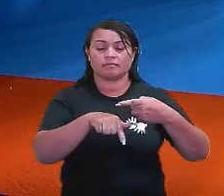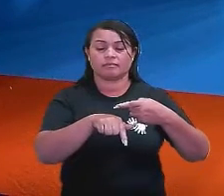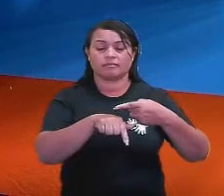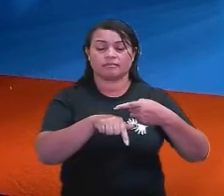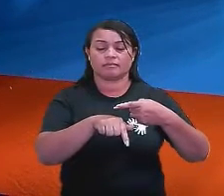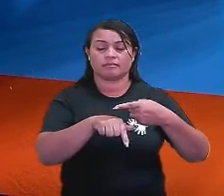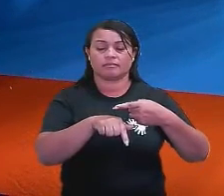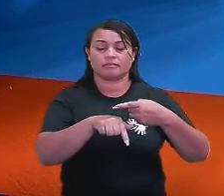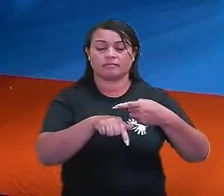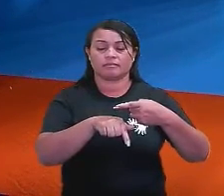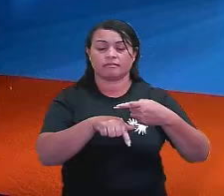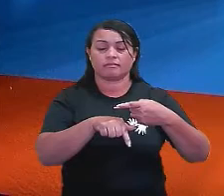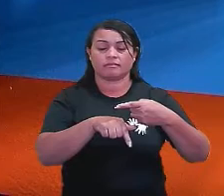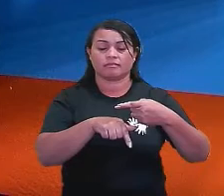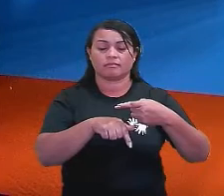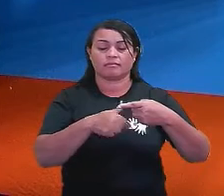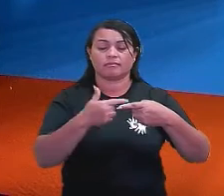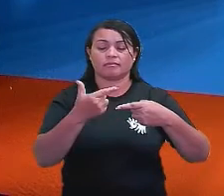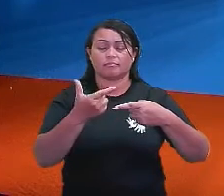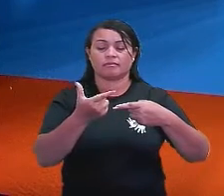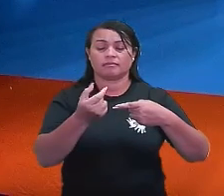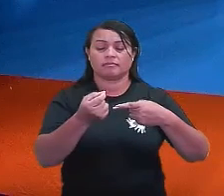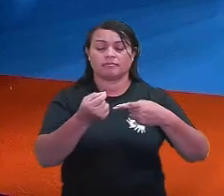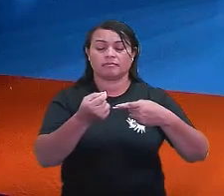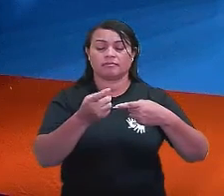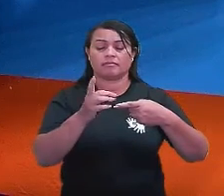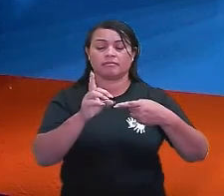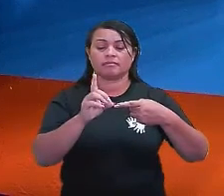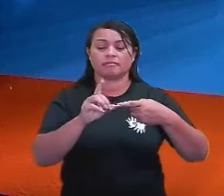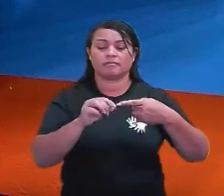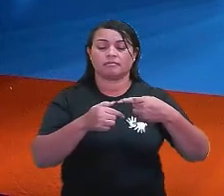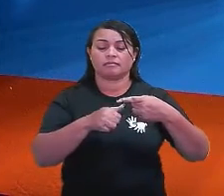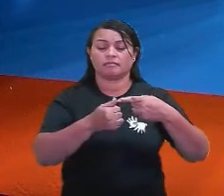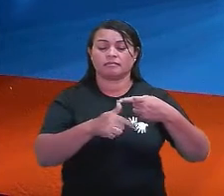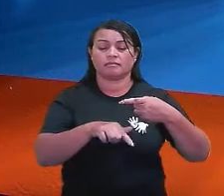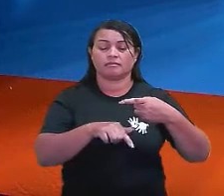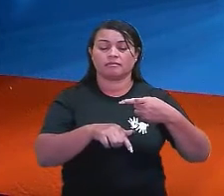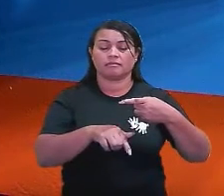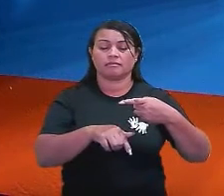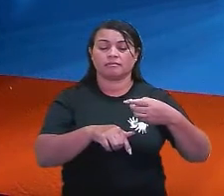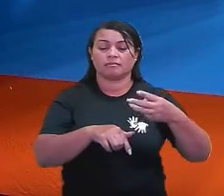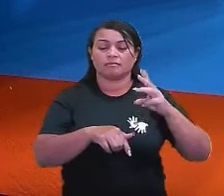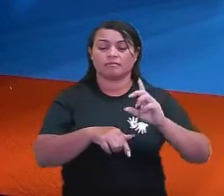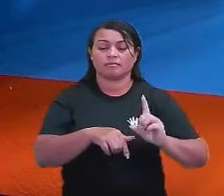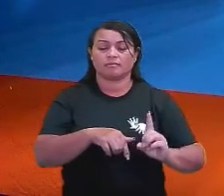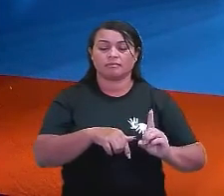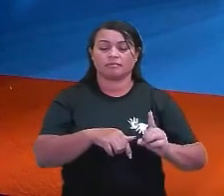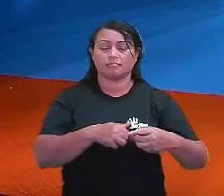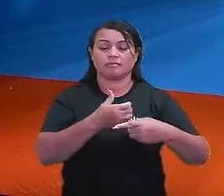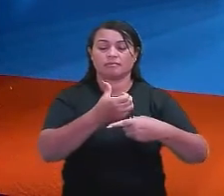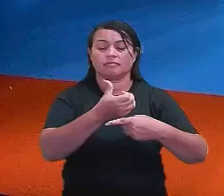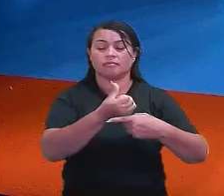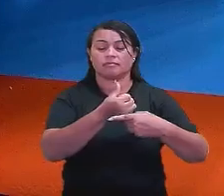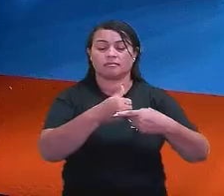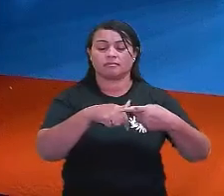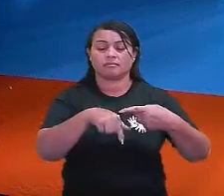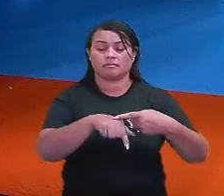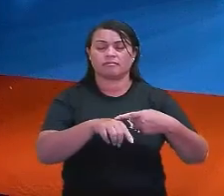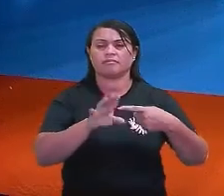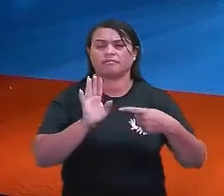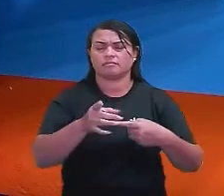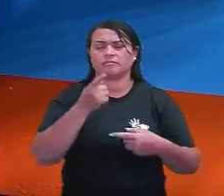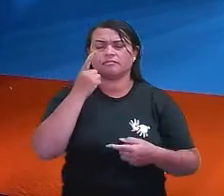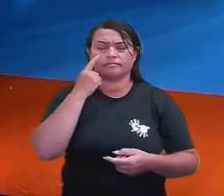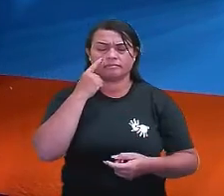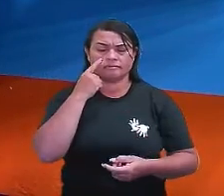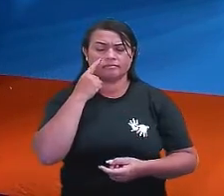20, 17 avos. E a partir, ó, embaixo, vai ser 6 sétimos. Essa a gente viu bastante